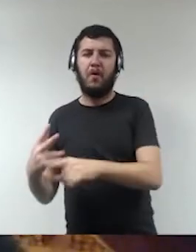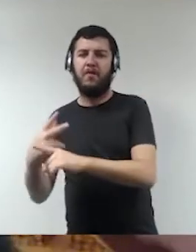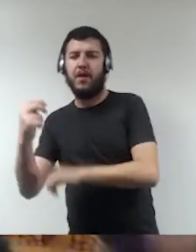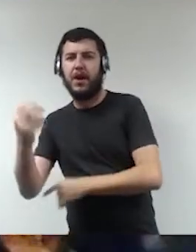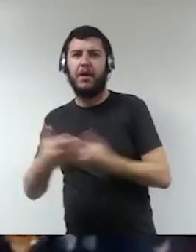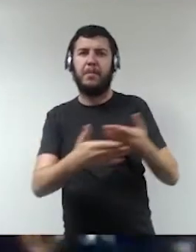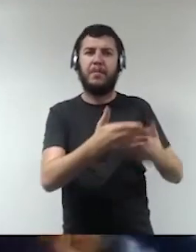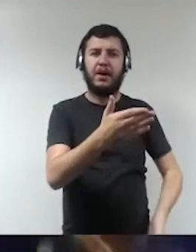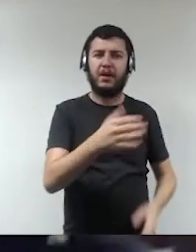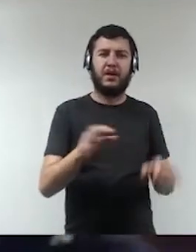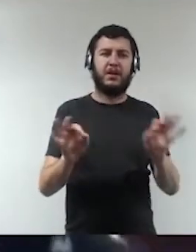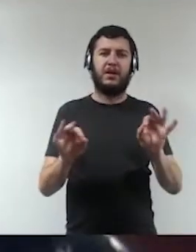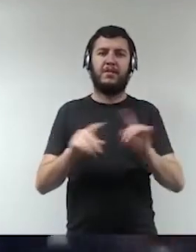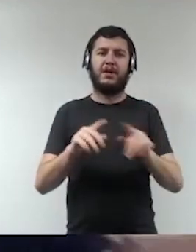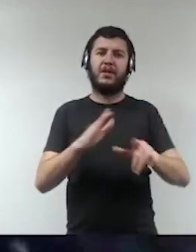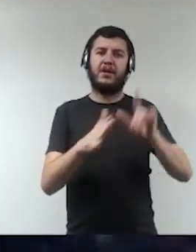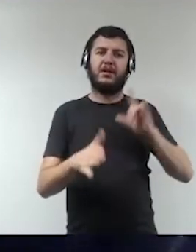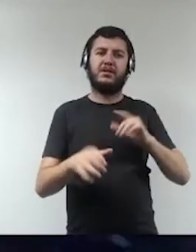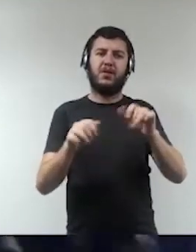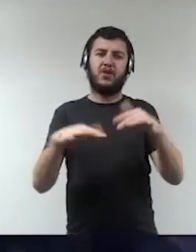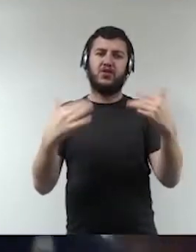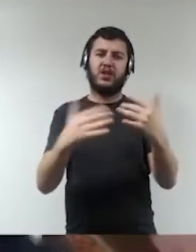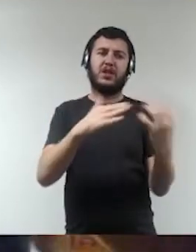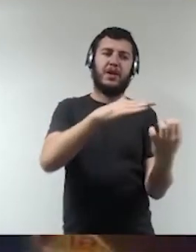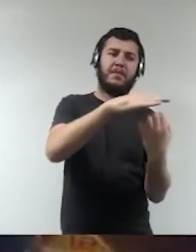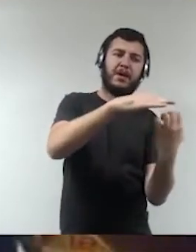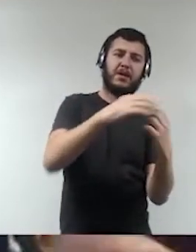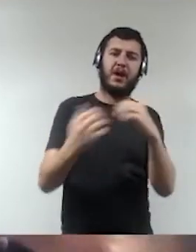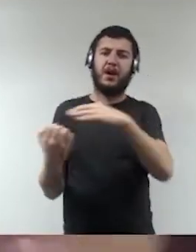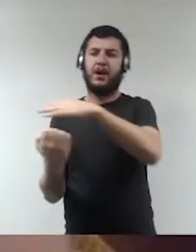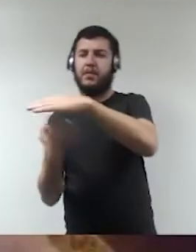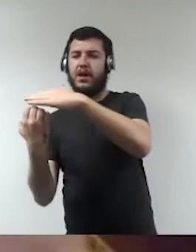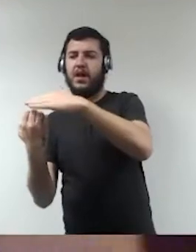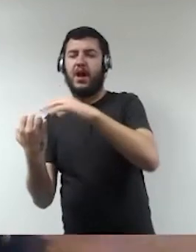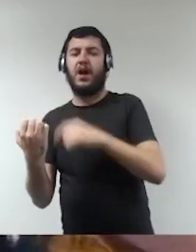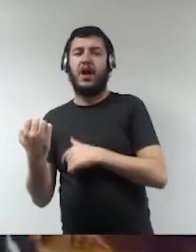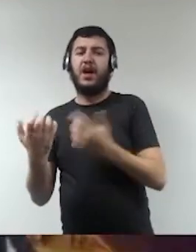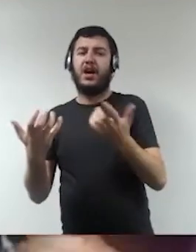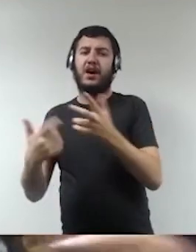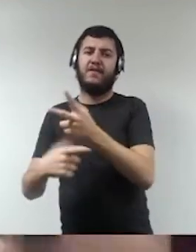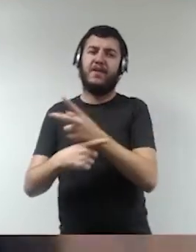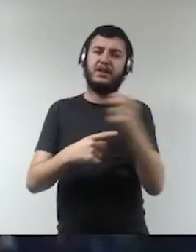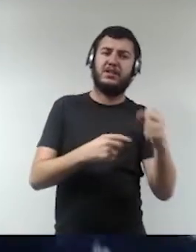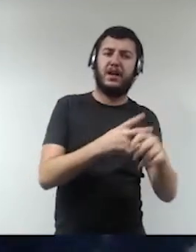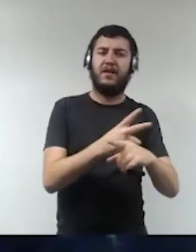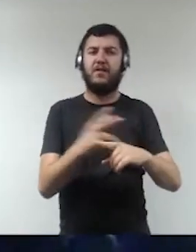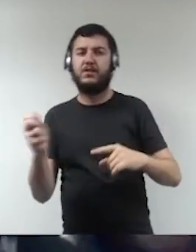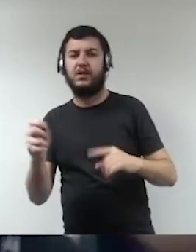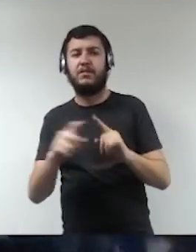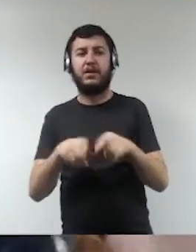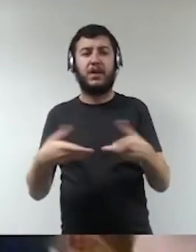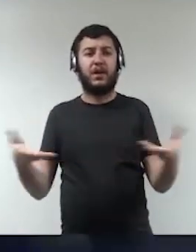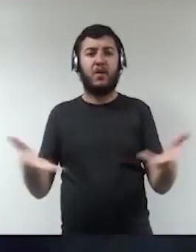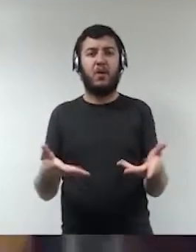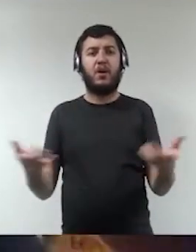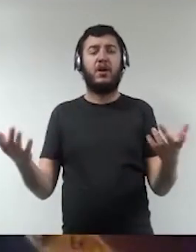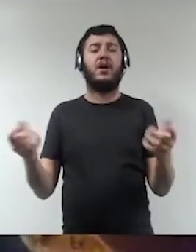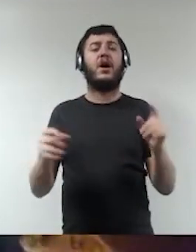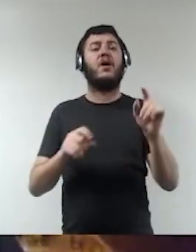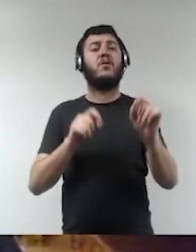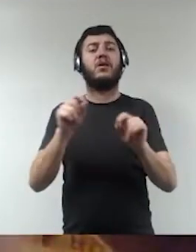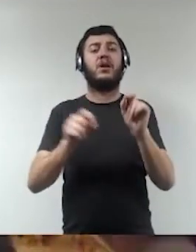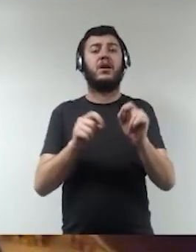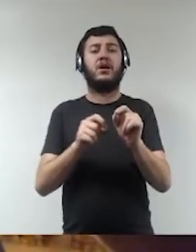e era lá um querendo ganhar mais do que o outro, um não querendo sair da posição. Agora, os 2 estão com um